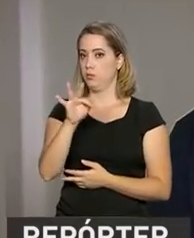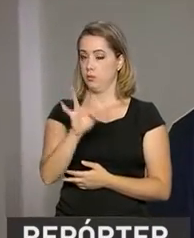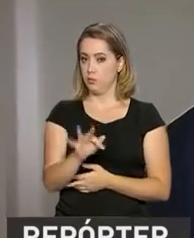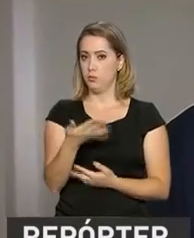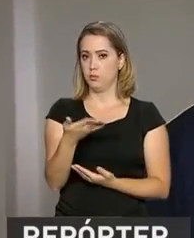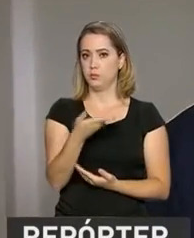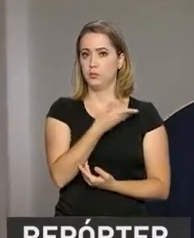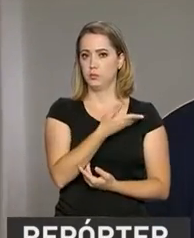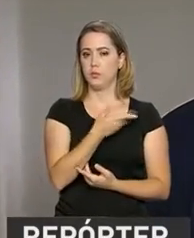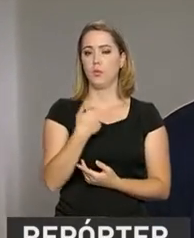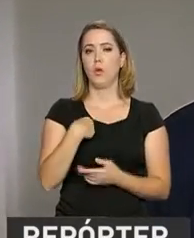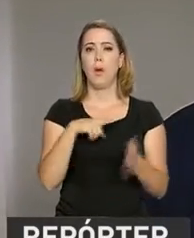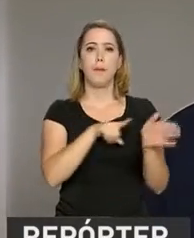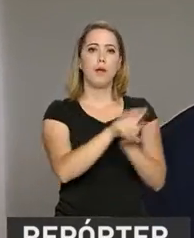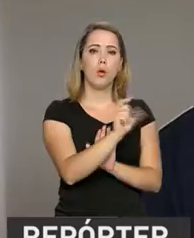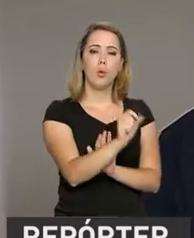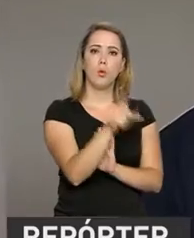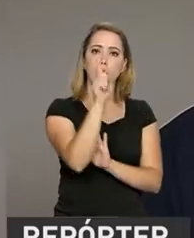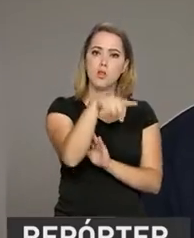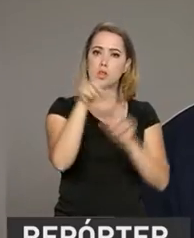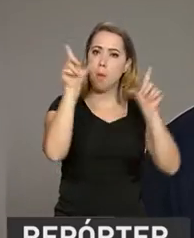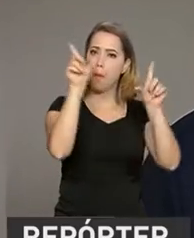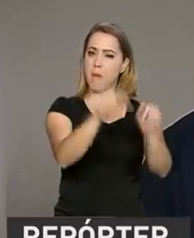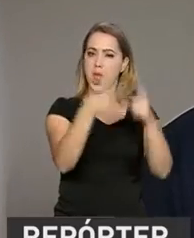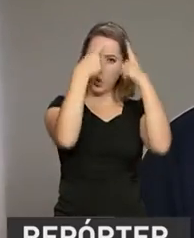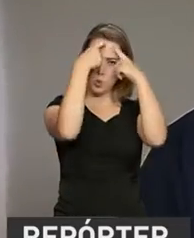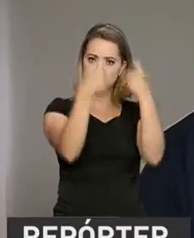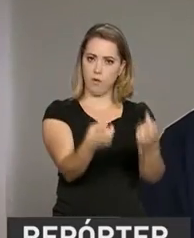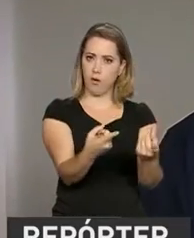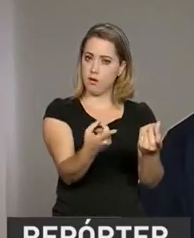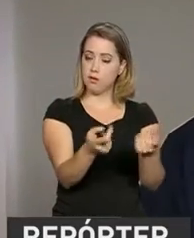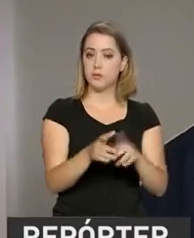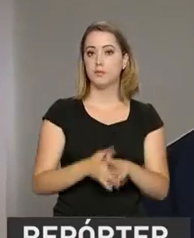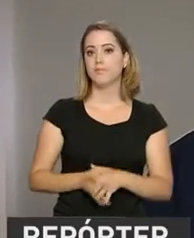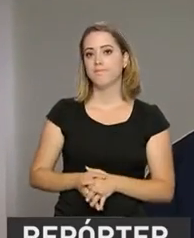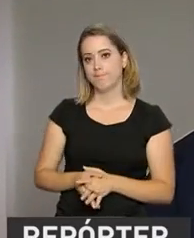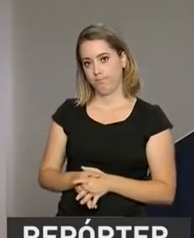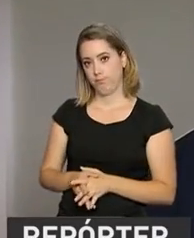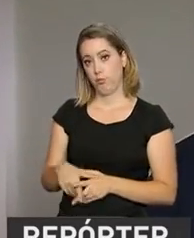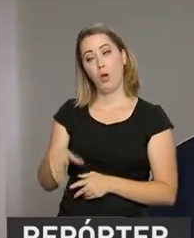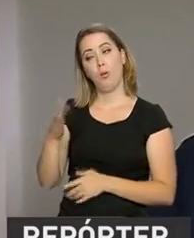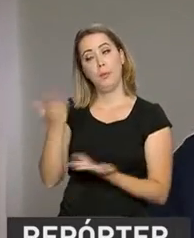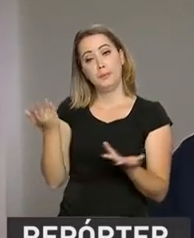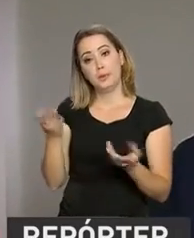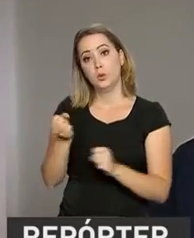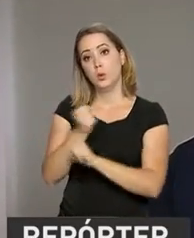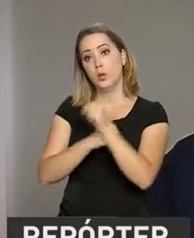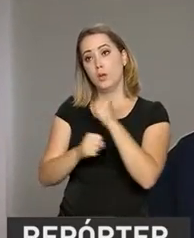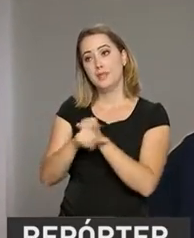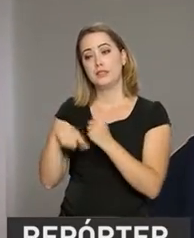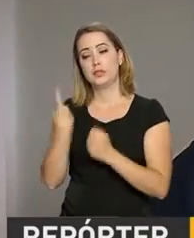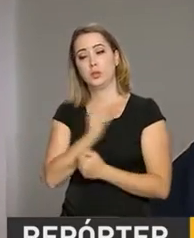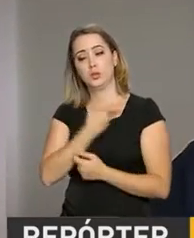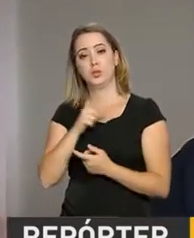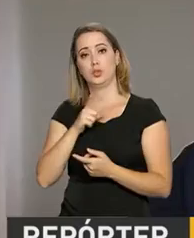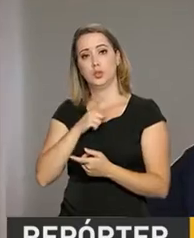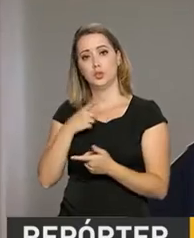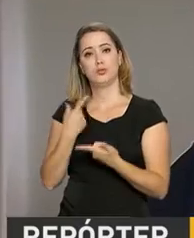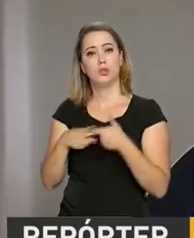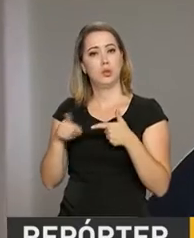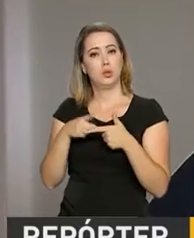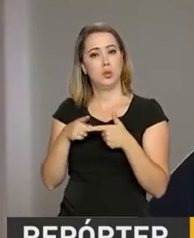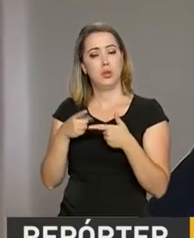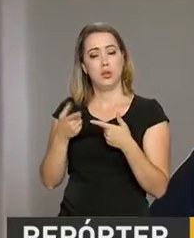de final de ano, ele foi menos violento em relação ao ano passado? Bom, ano passado a gente tinha uma dinâmica diferente, com feriados prolongados na sexta, na